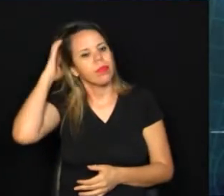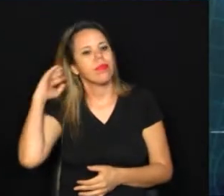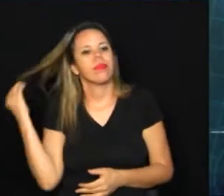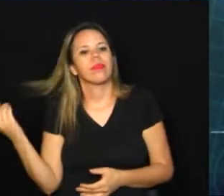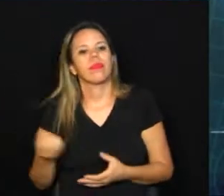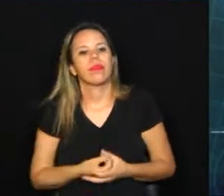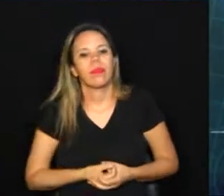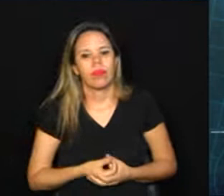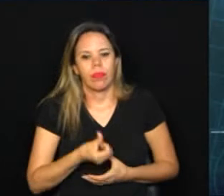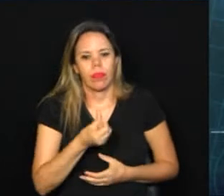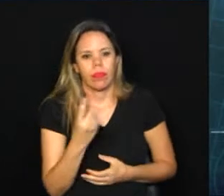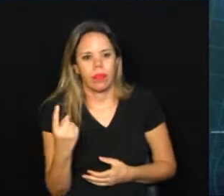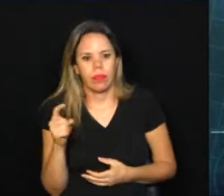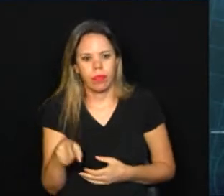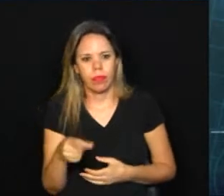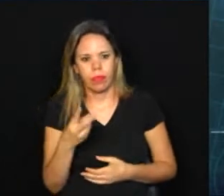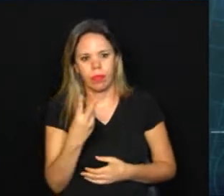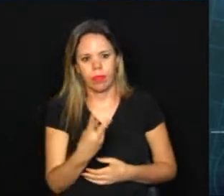São